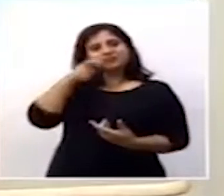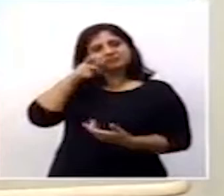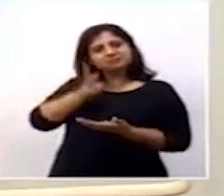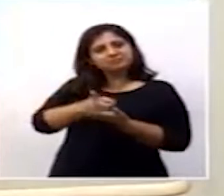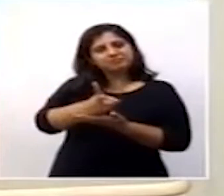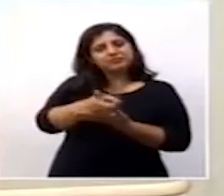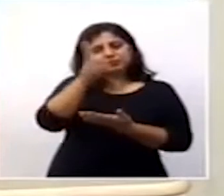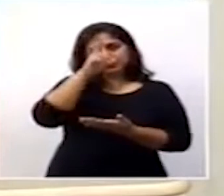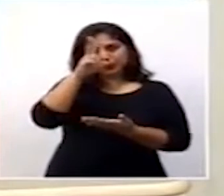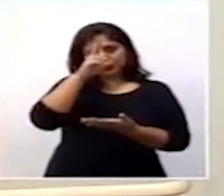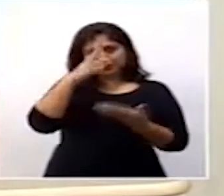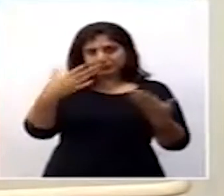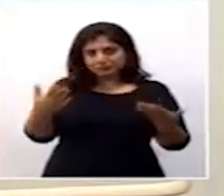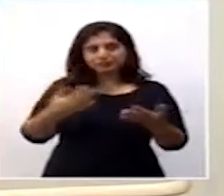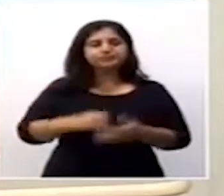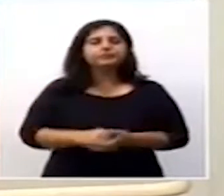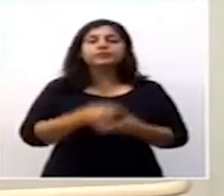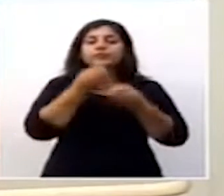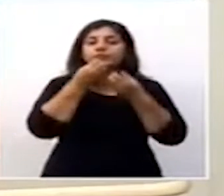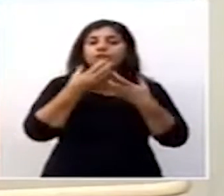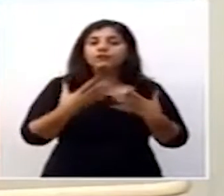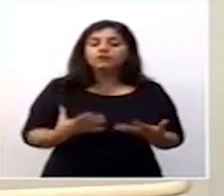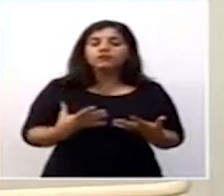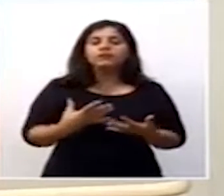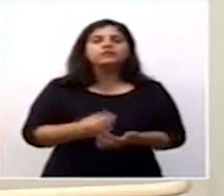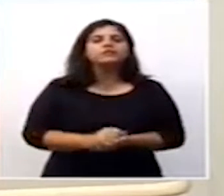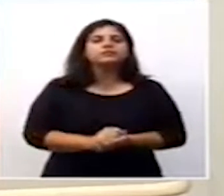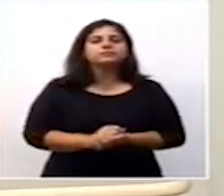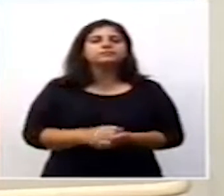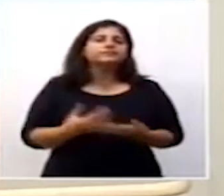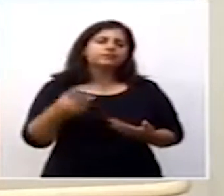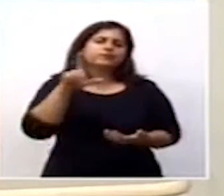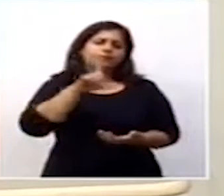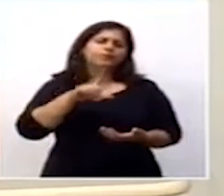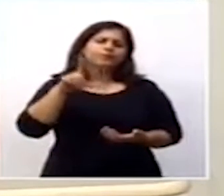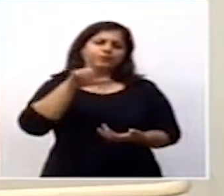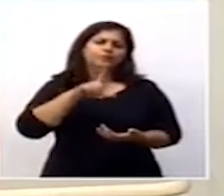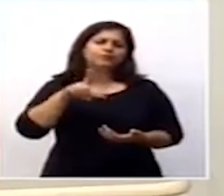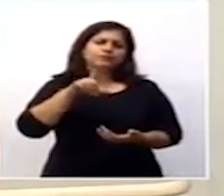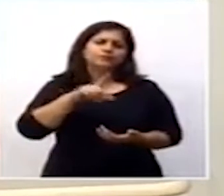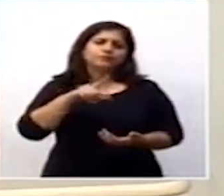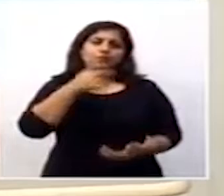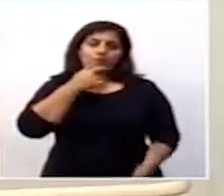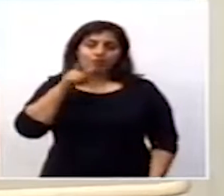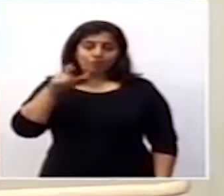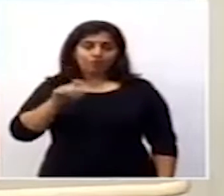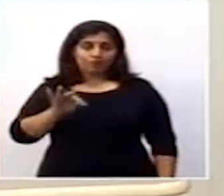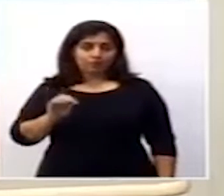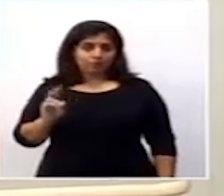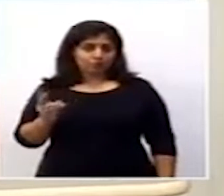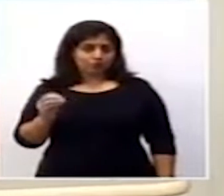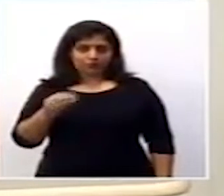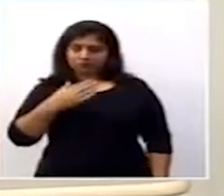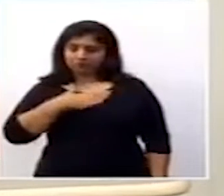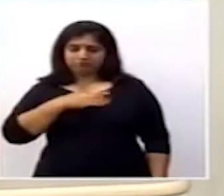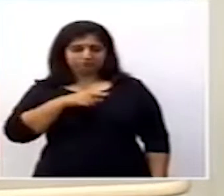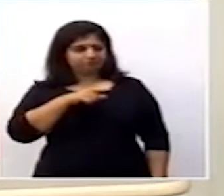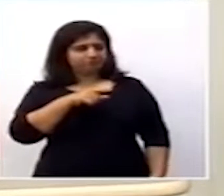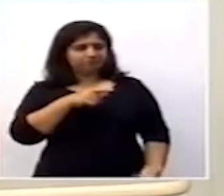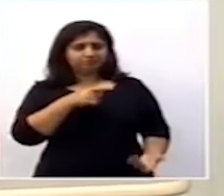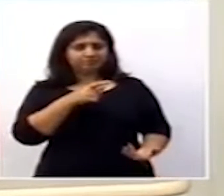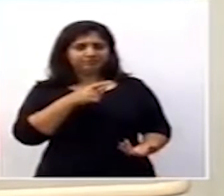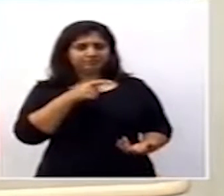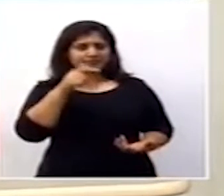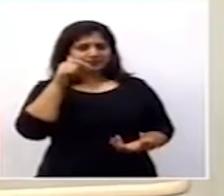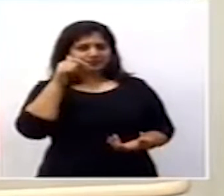vamos continuar a nossa história. Bom, é lógico que Tonho não gostou nadinha, né, de ouvir aquilo